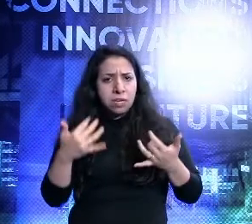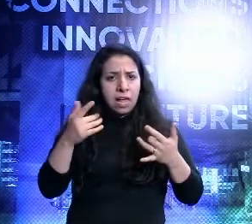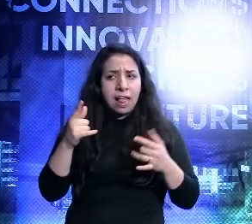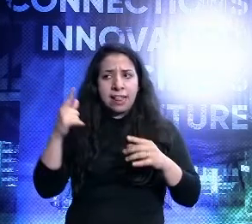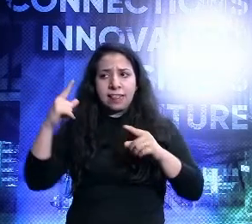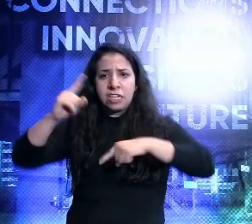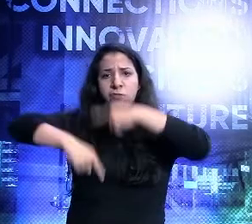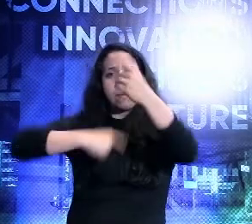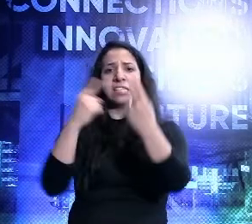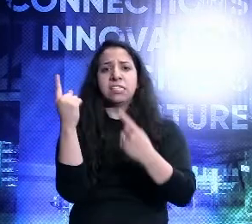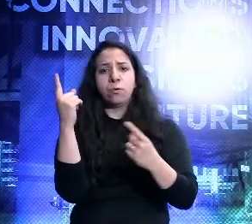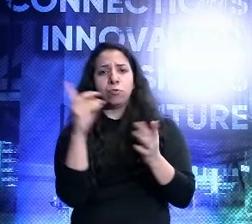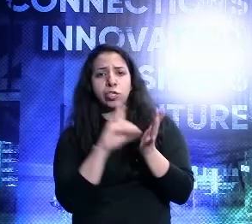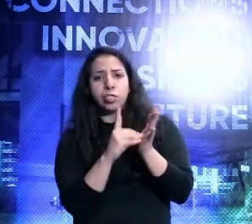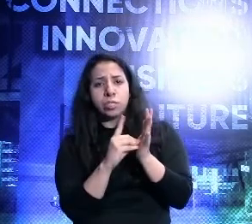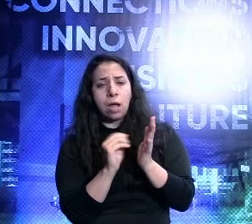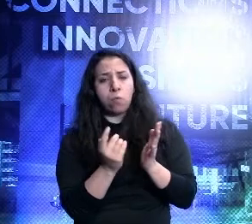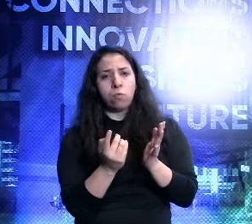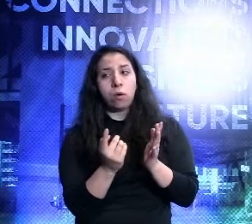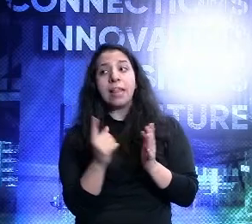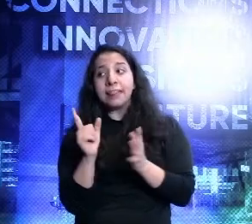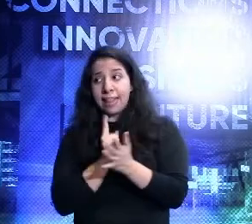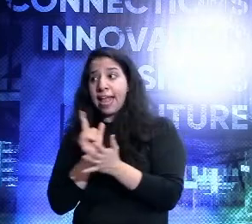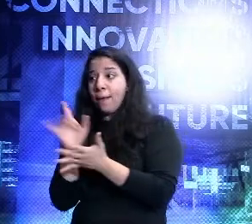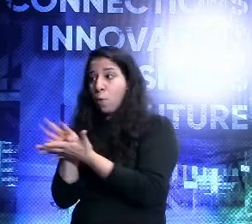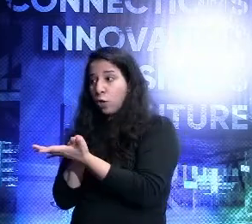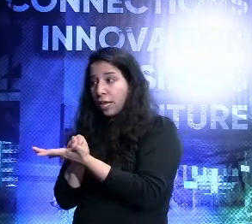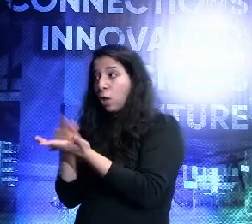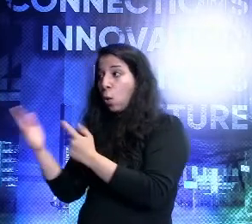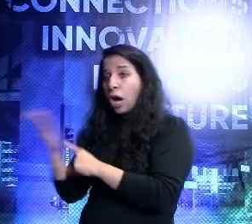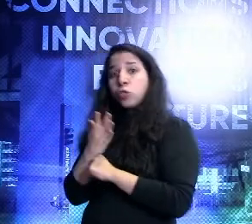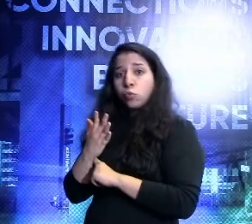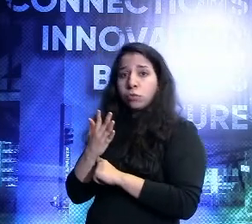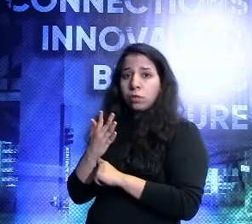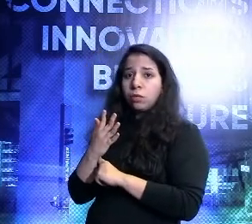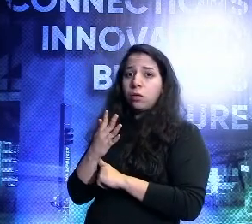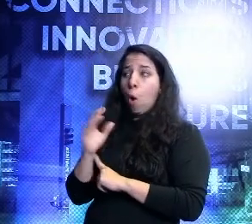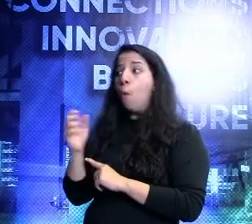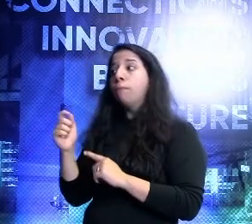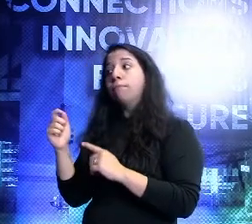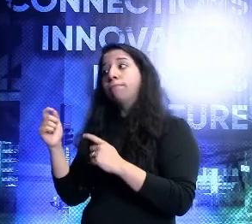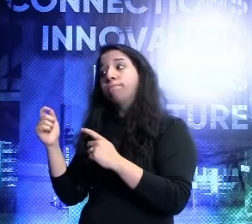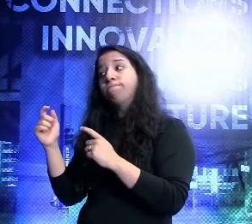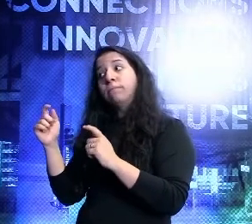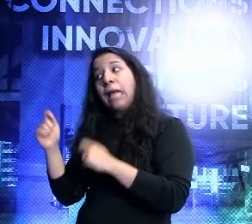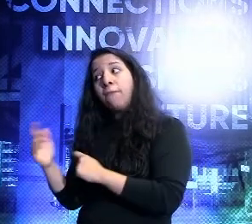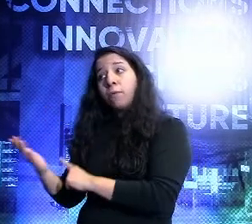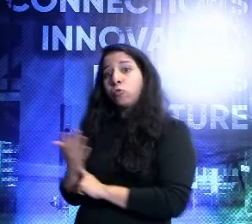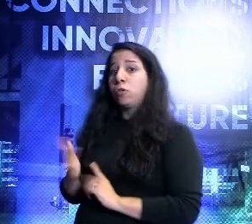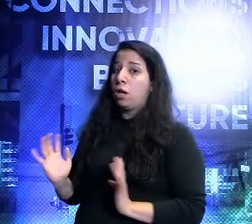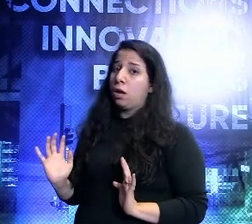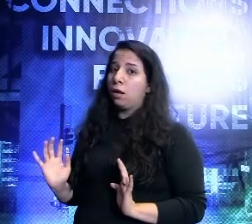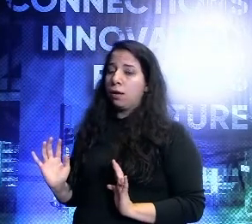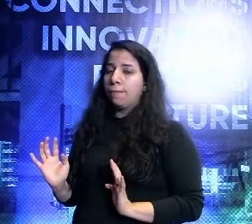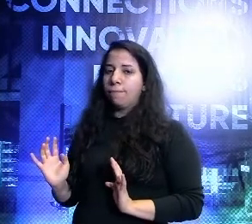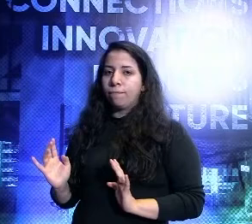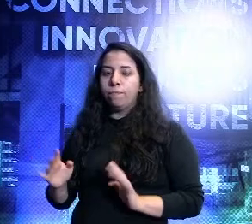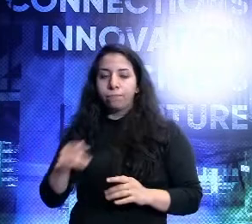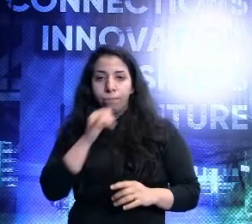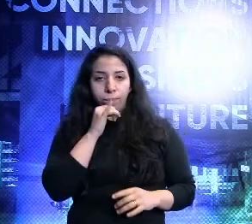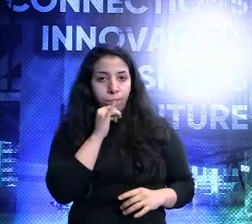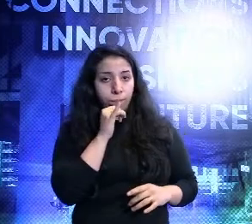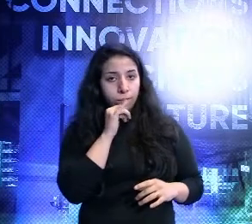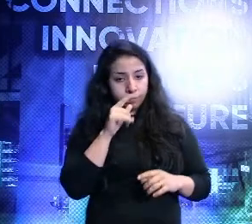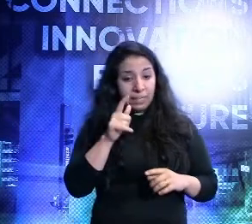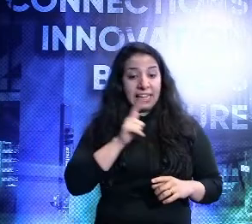ajudam, ou deveriam ajudar. O ponto é, se a gente tem modelo de maturidade que é tipo o Mestre dos Magos, só quem tem mais de 30